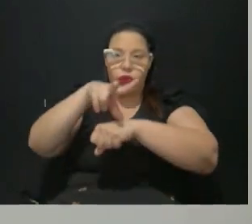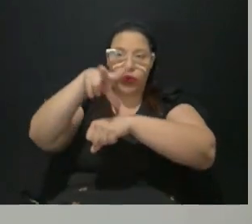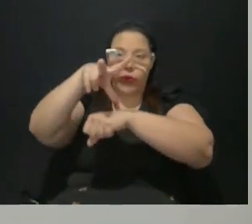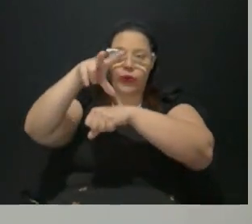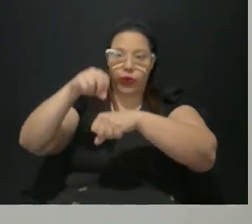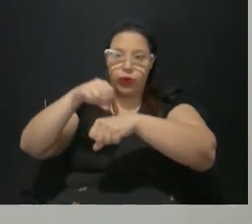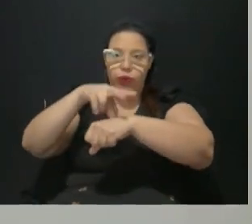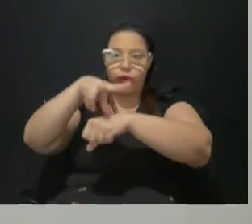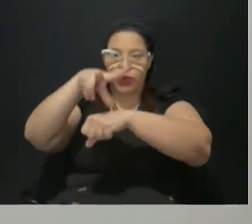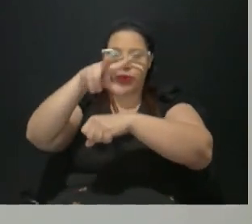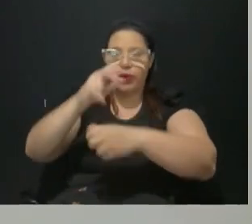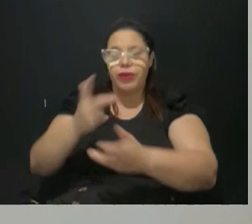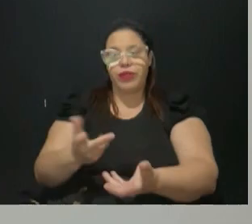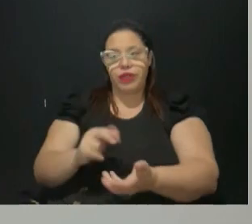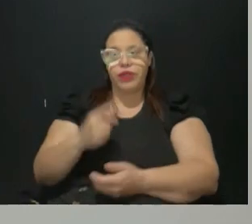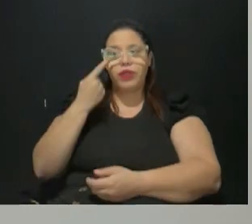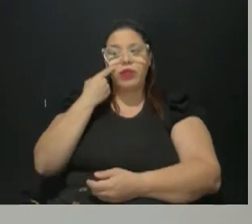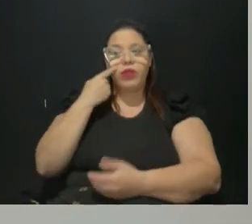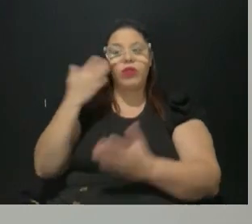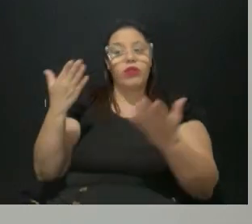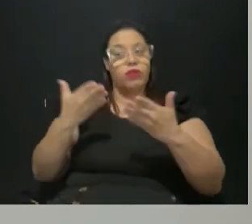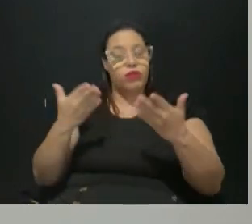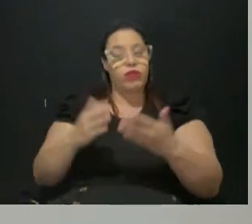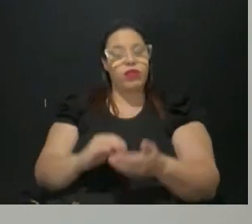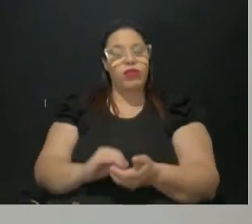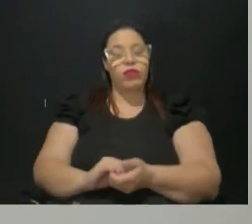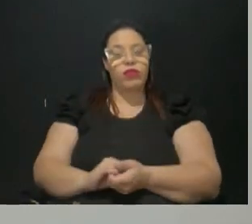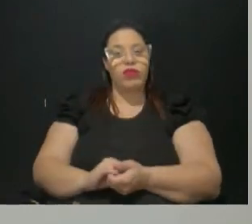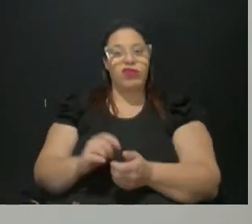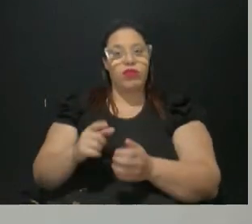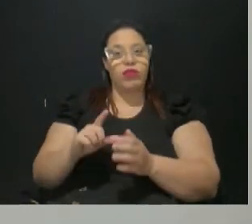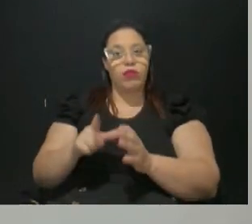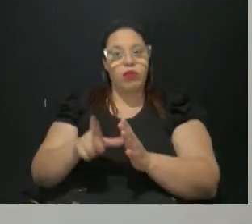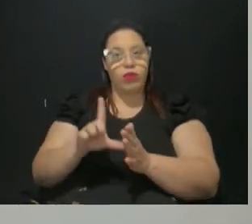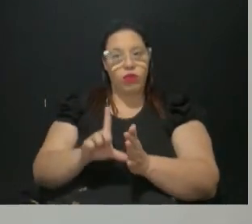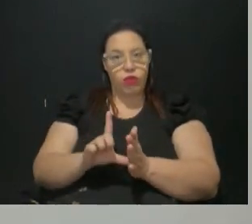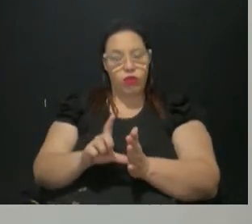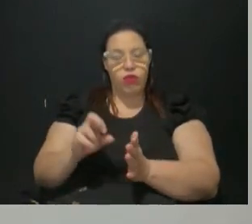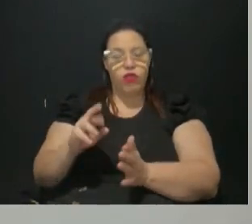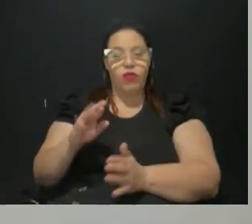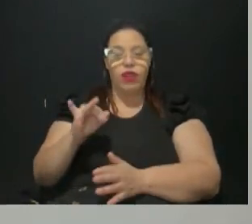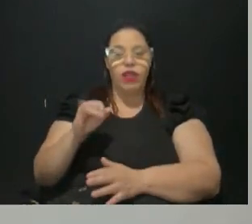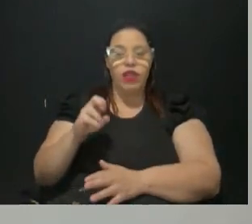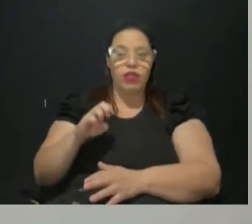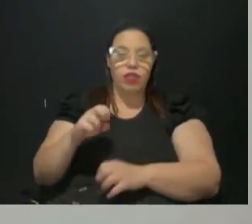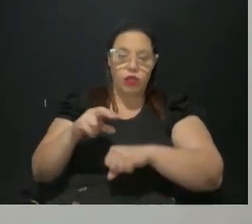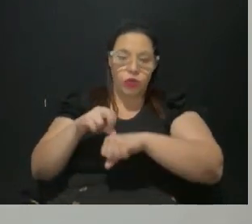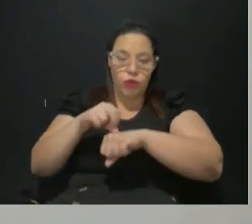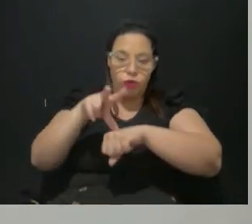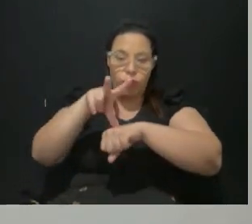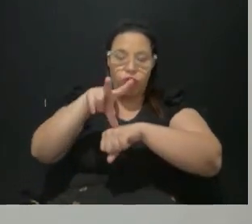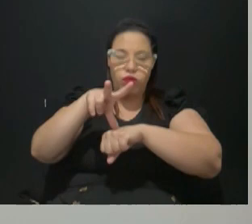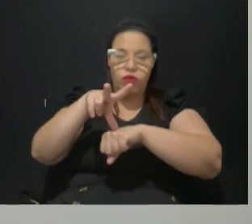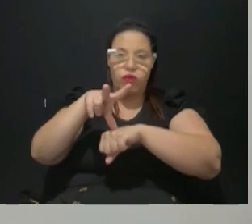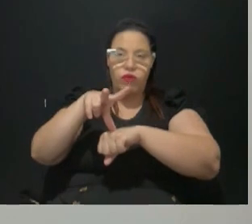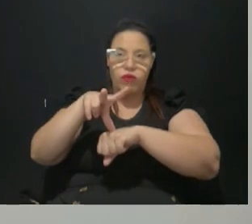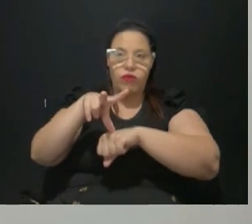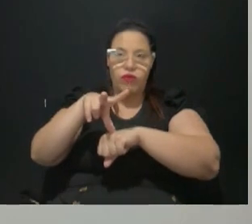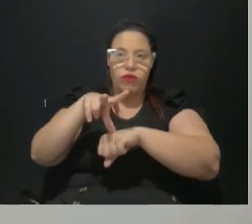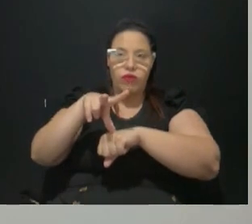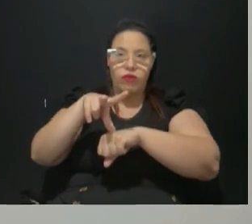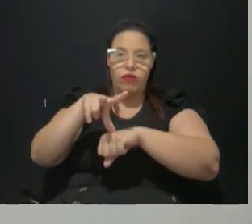circula. Porém, o que a gente está vendo nesse momento é uma outra variante do vírus, que até então não